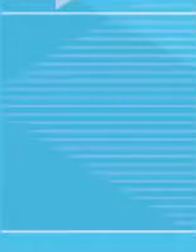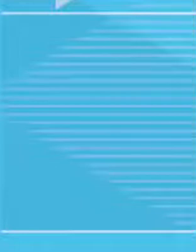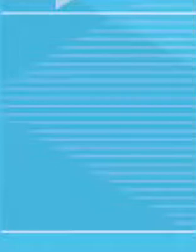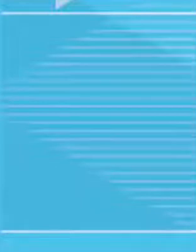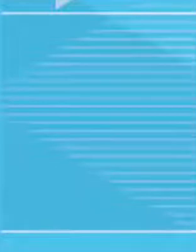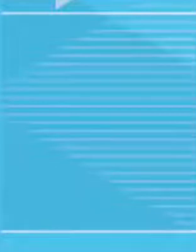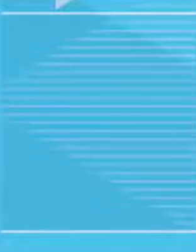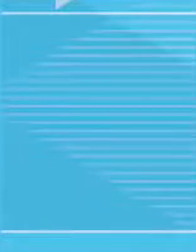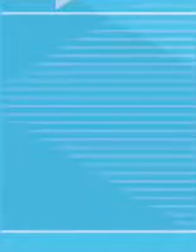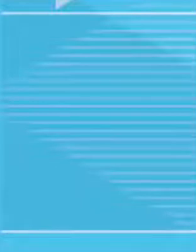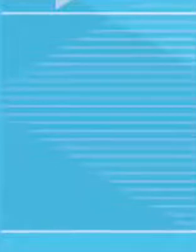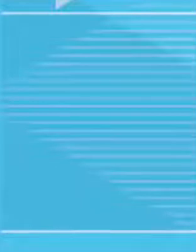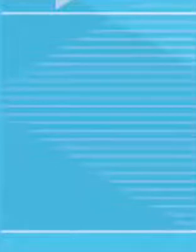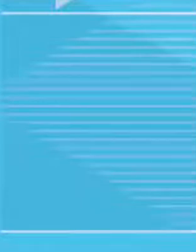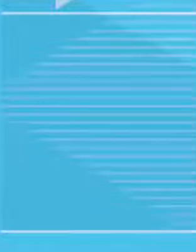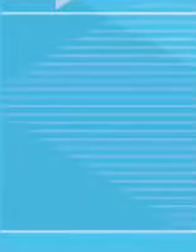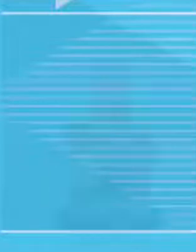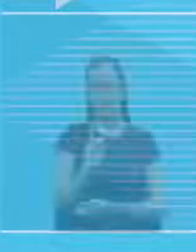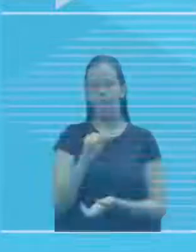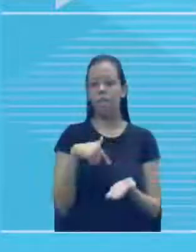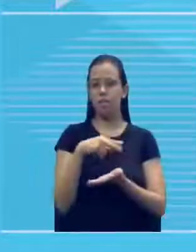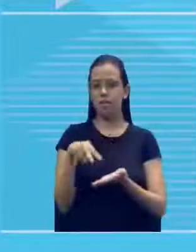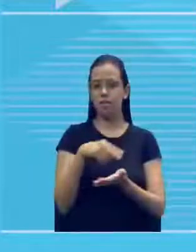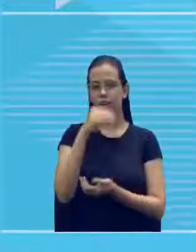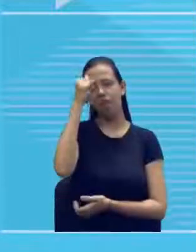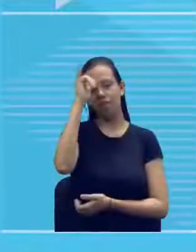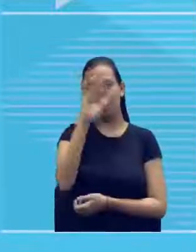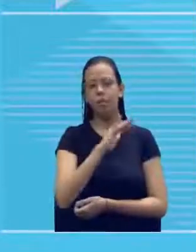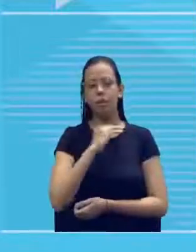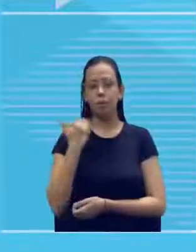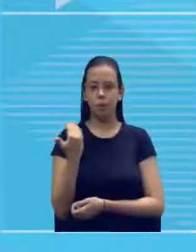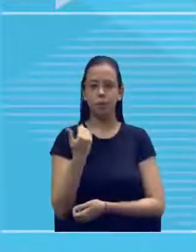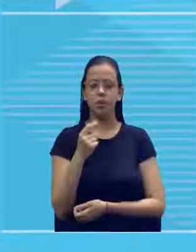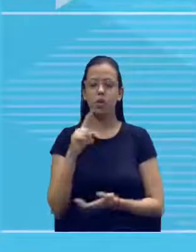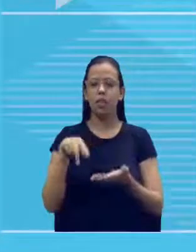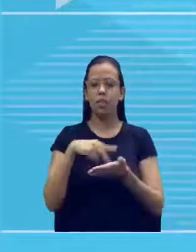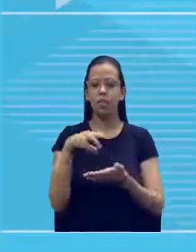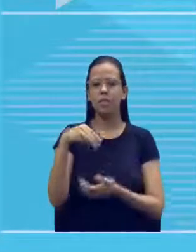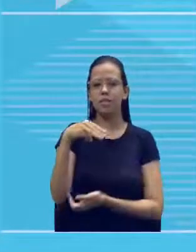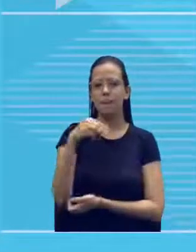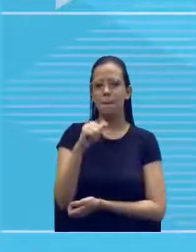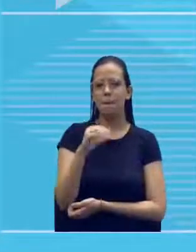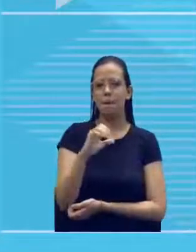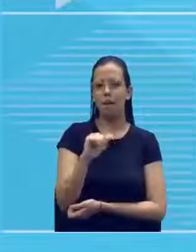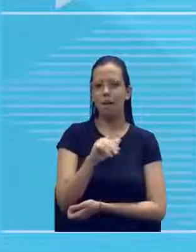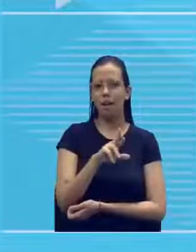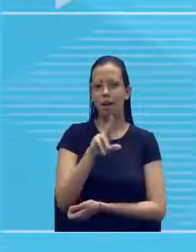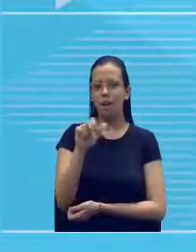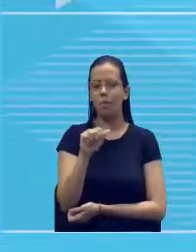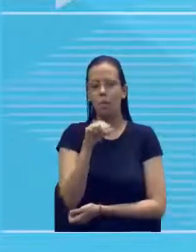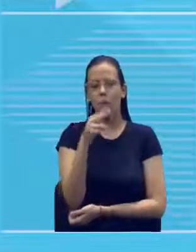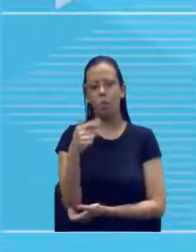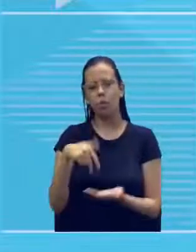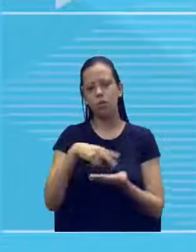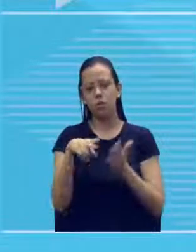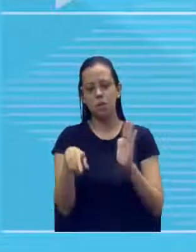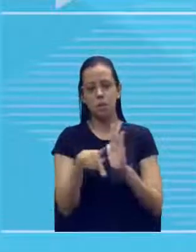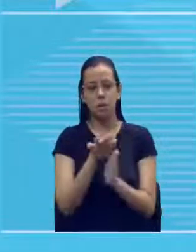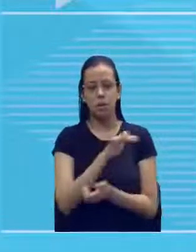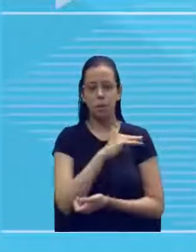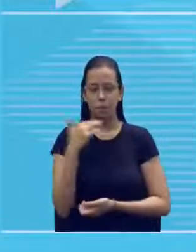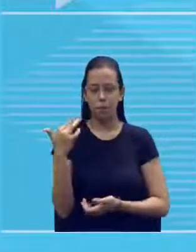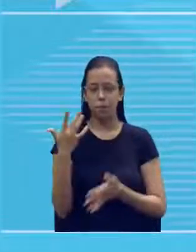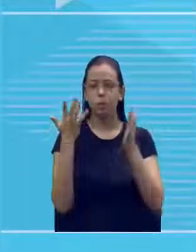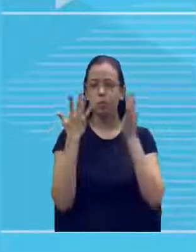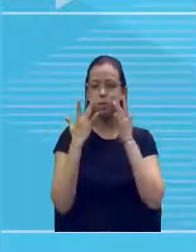morte. Essa dança ficou conhecida como dança macabra, ou dança da morte. O